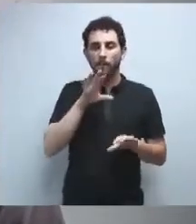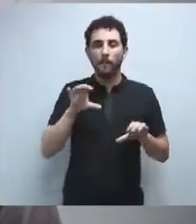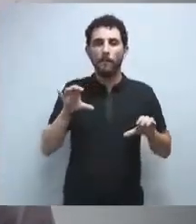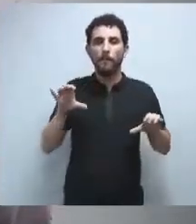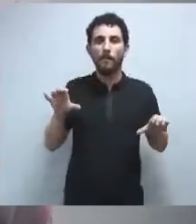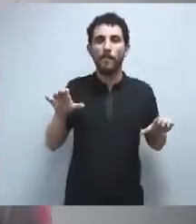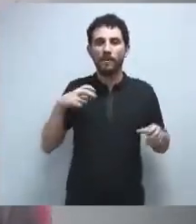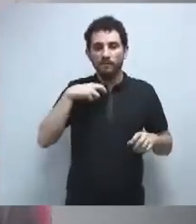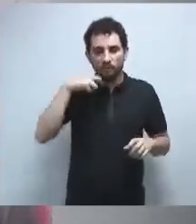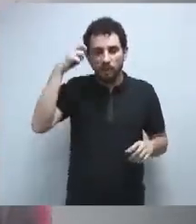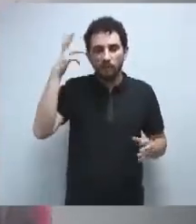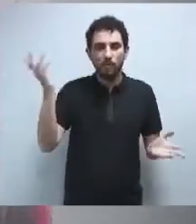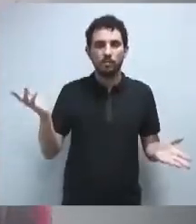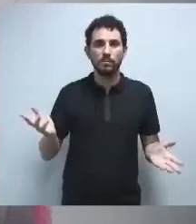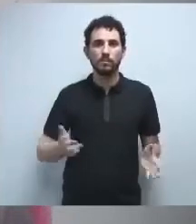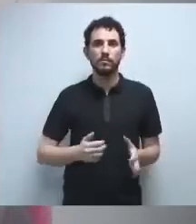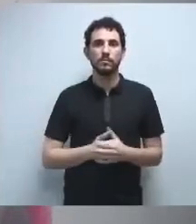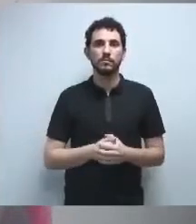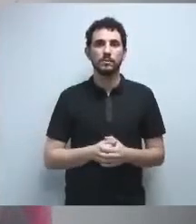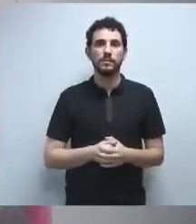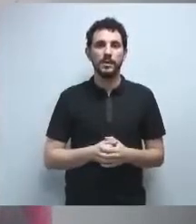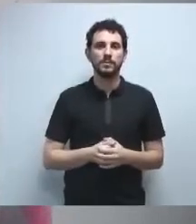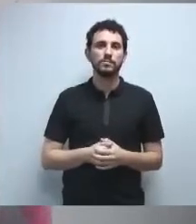vergonhosa da instituição